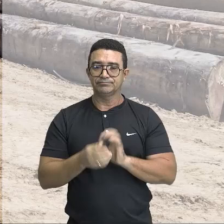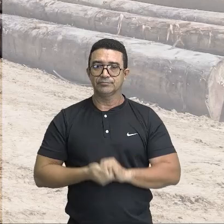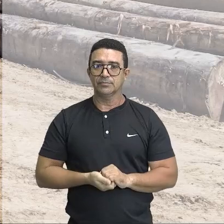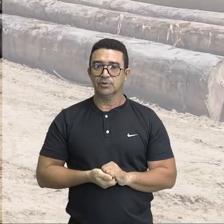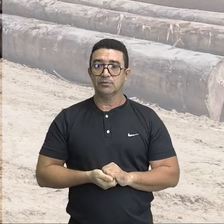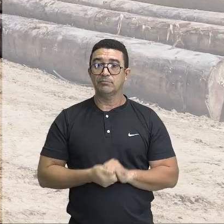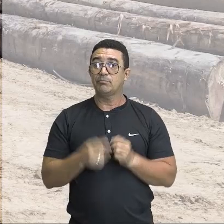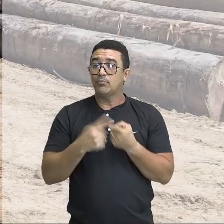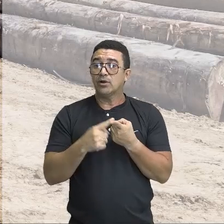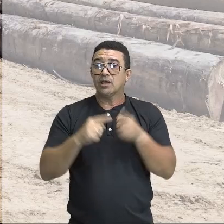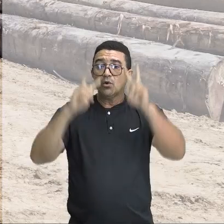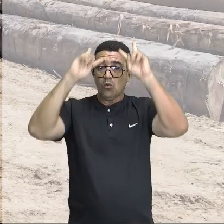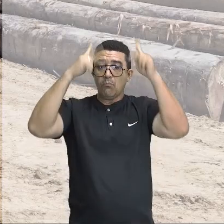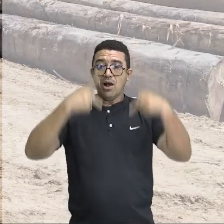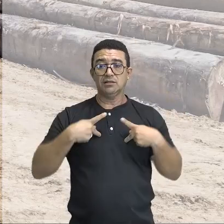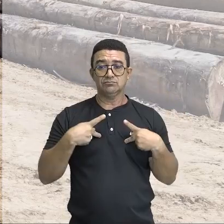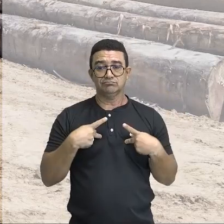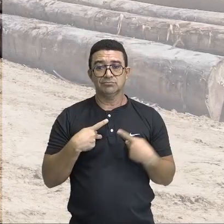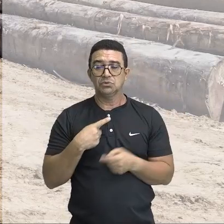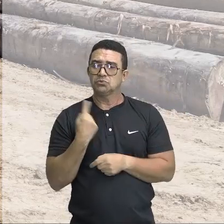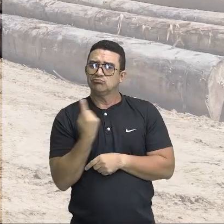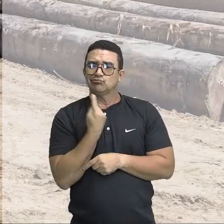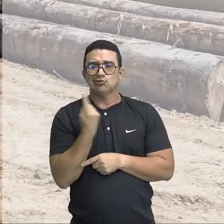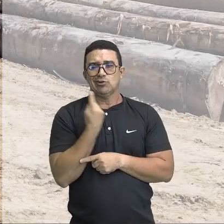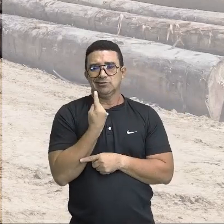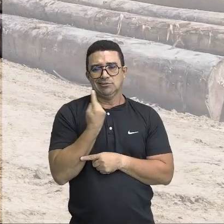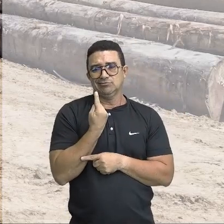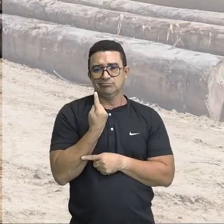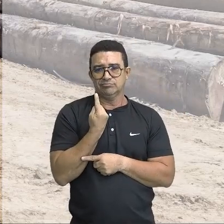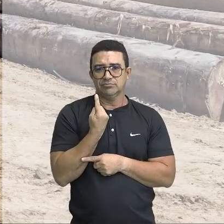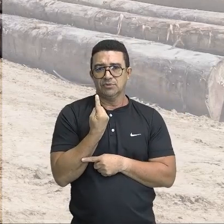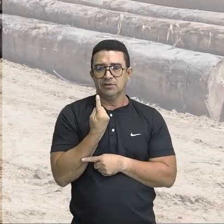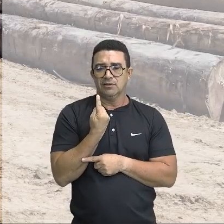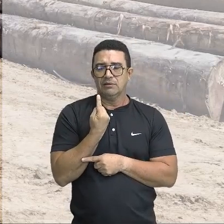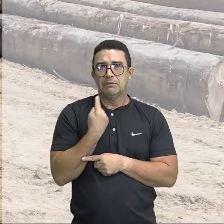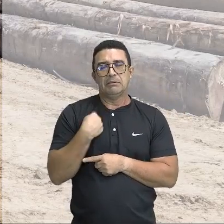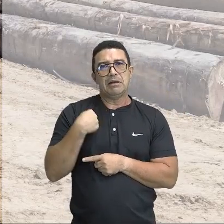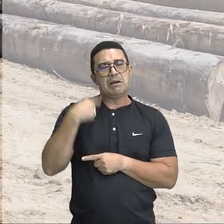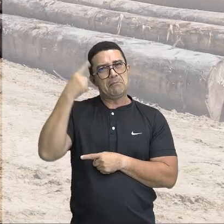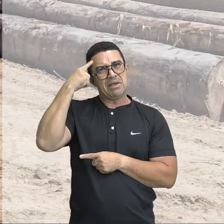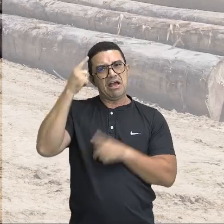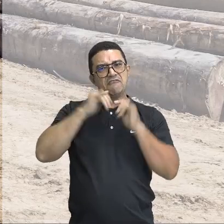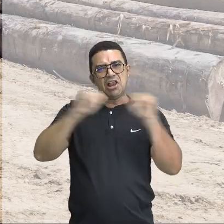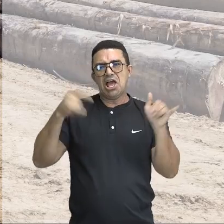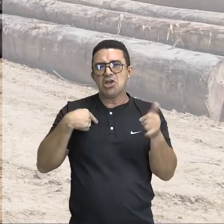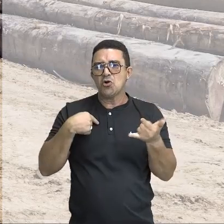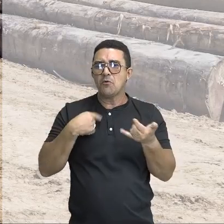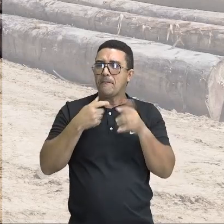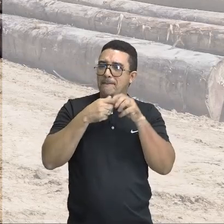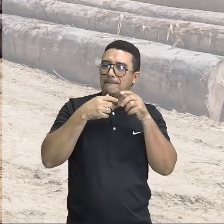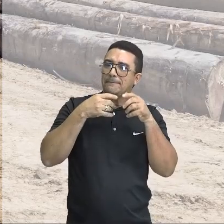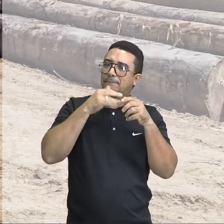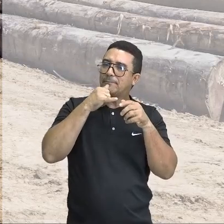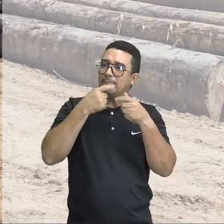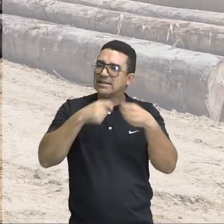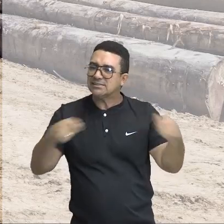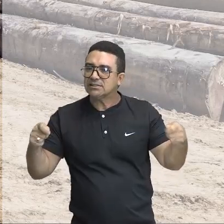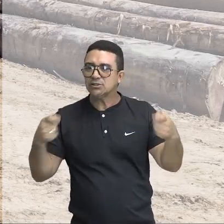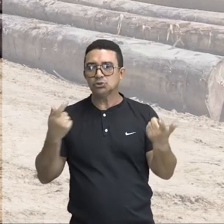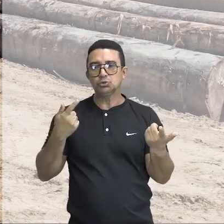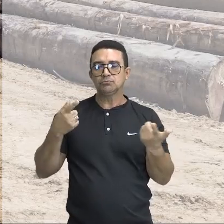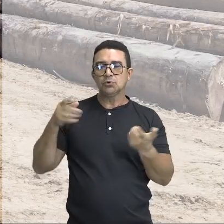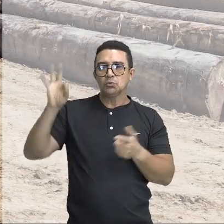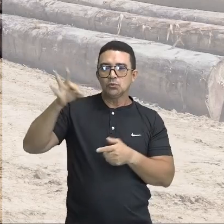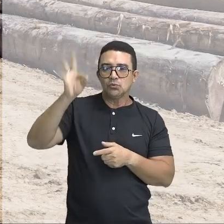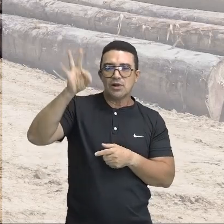estamos sozinhos. Nós não podemos dizer que não precisamos daquela abelha, que nós não precisamos